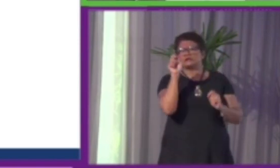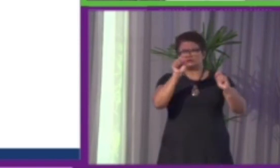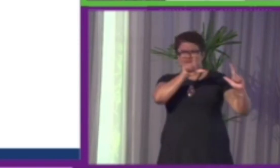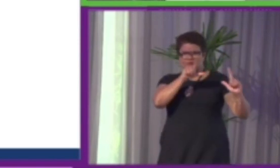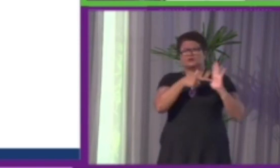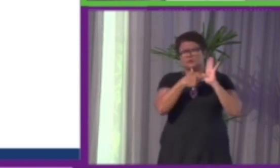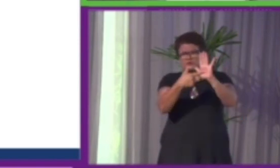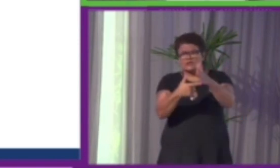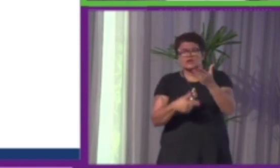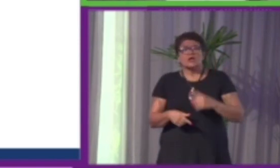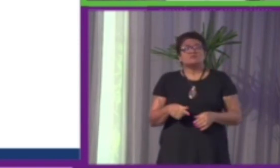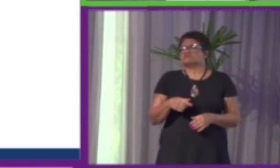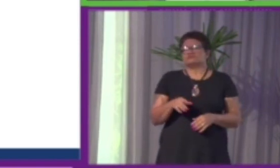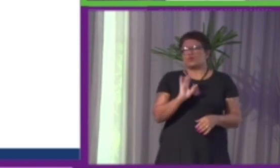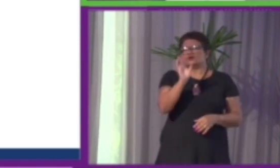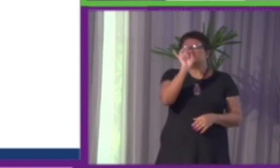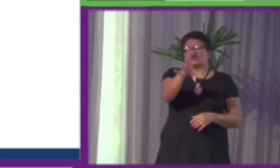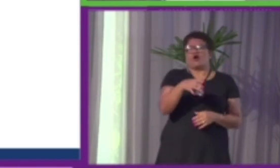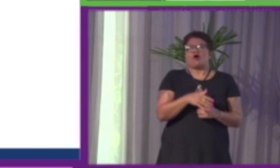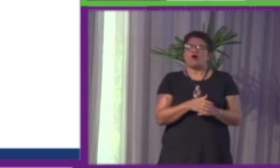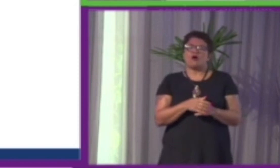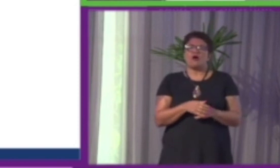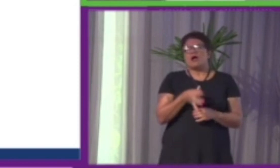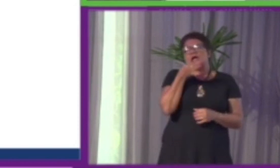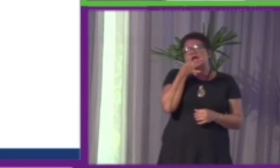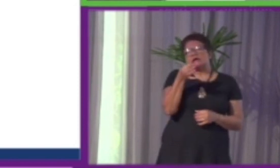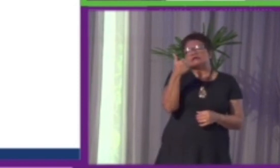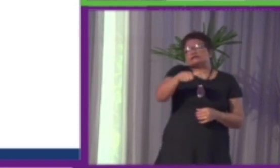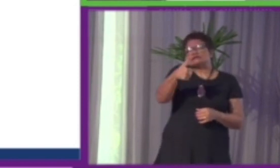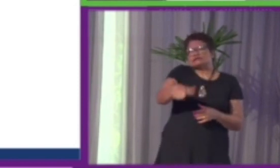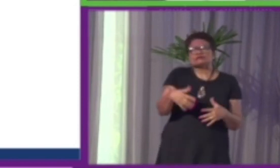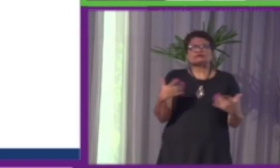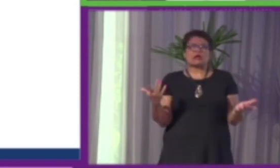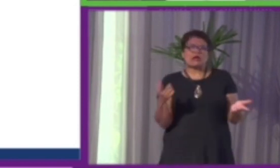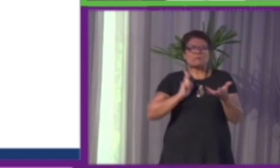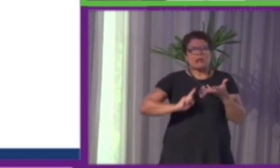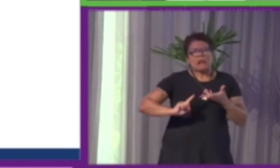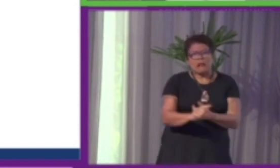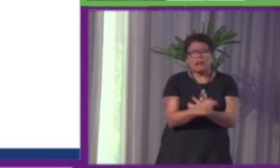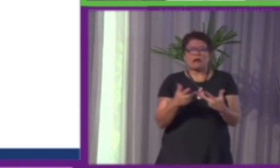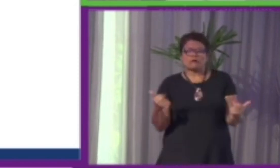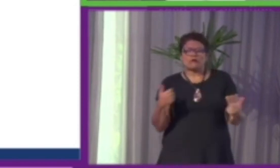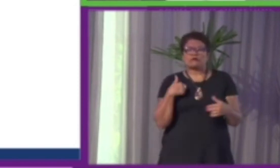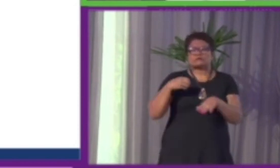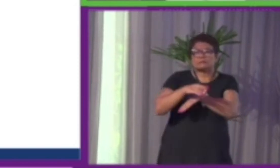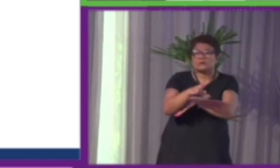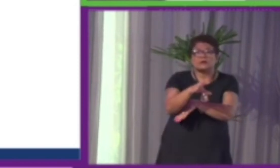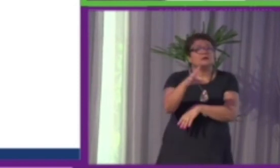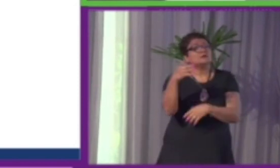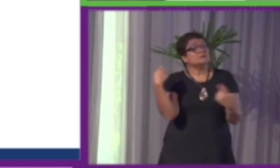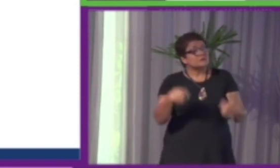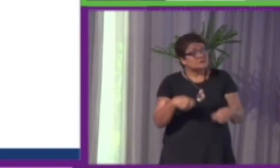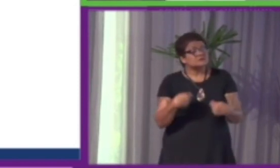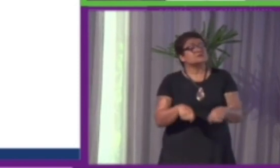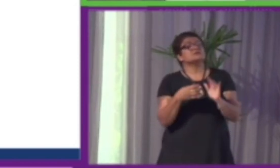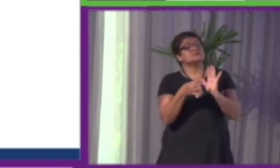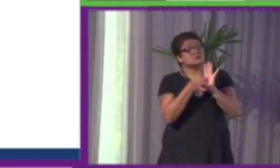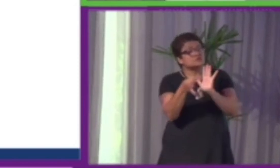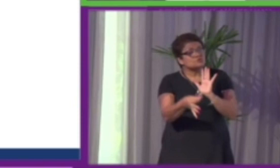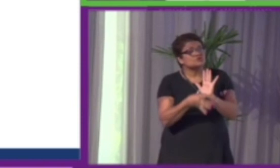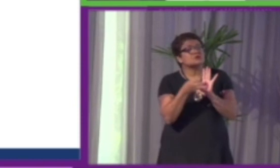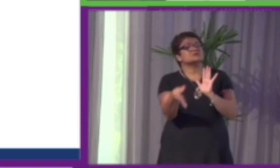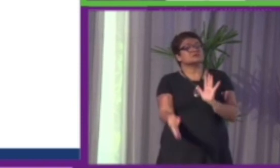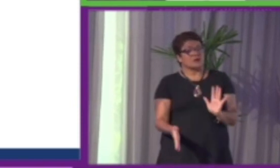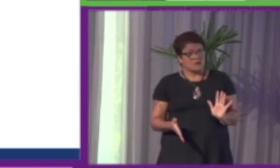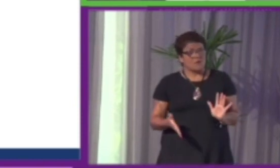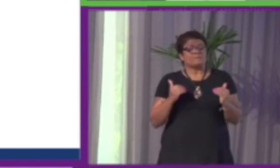gente criticar na hora do PCDT, a gente tem que dar sugestões. O Ministério não tem os especialistas para poder dizer